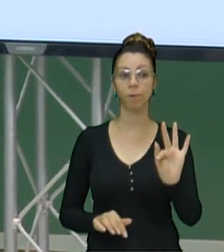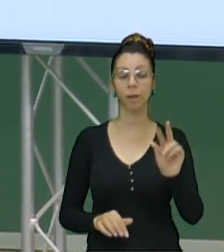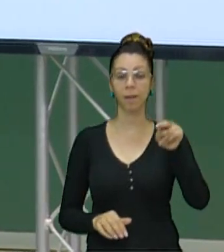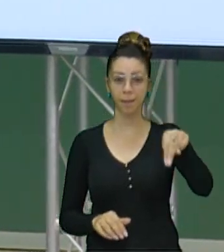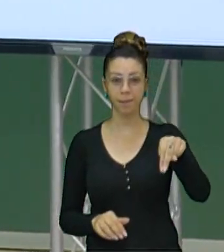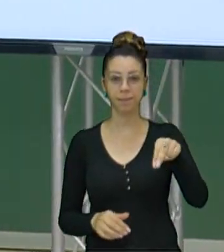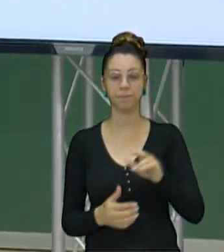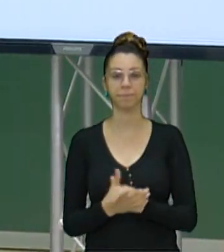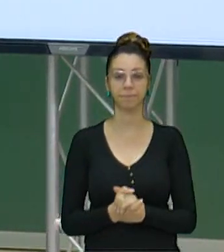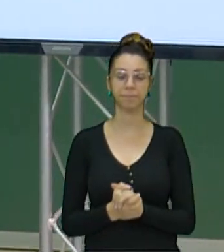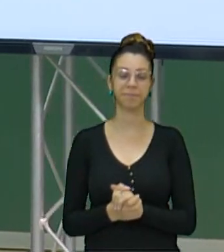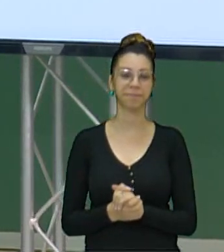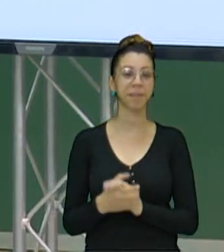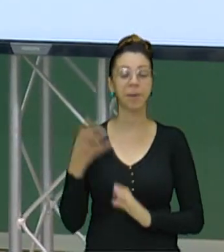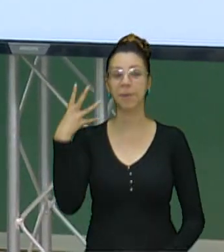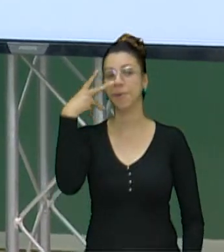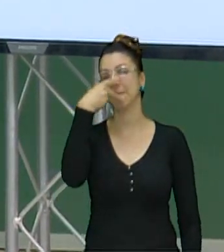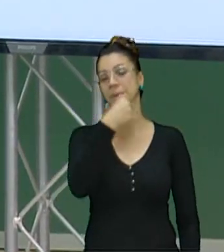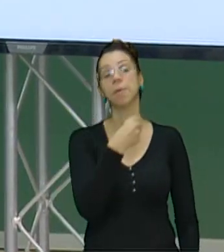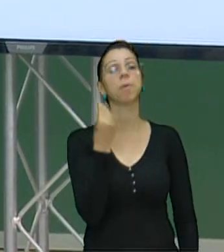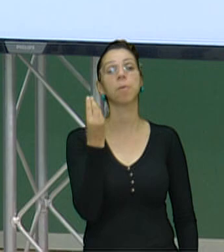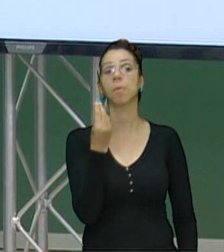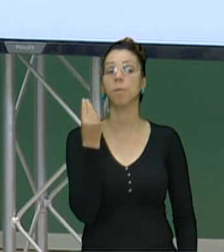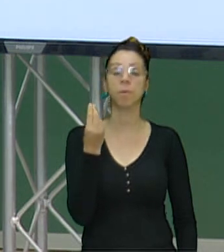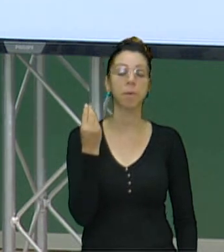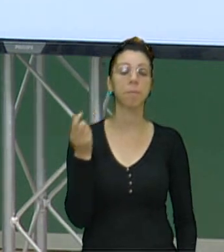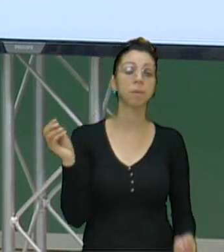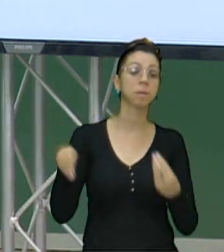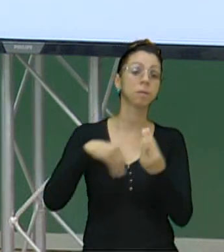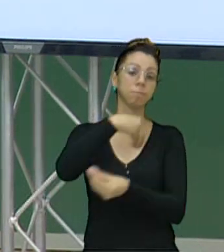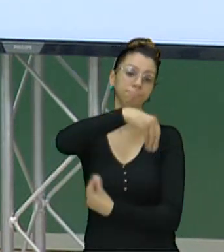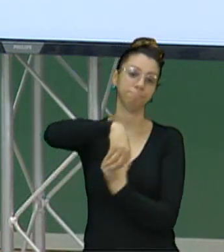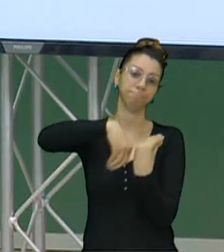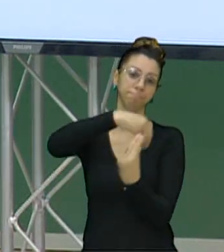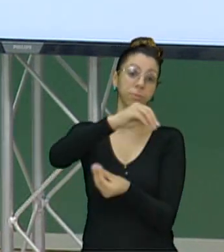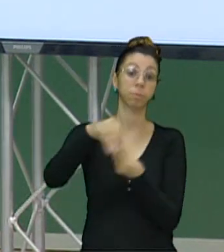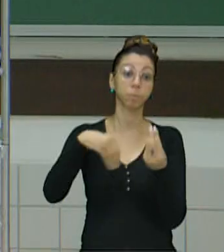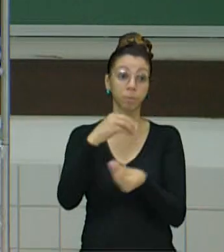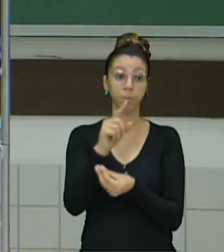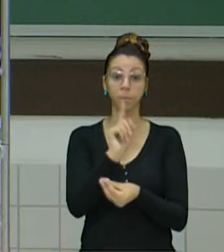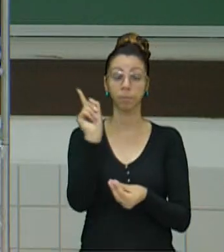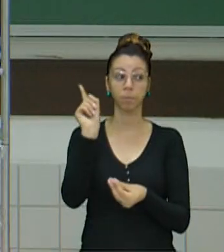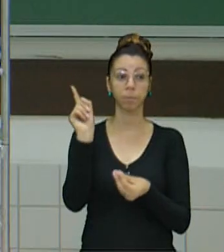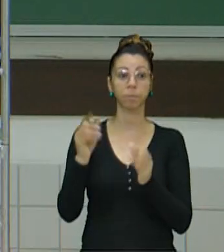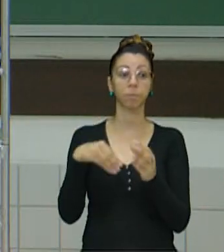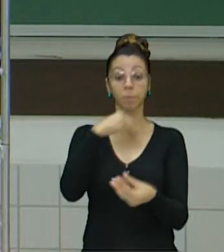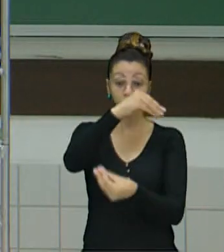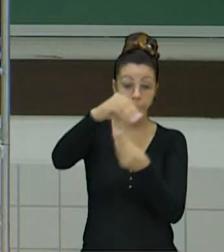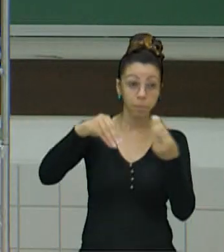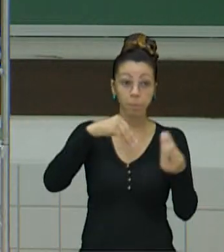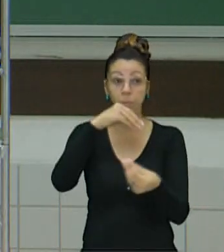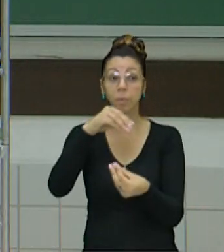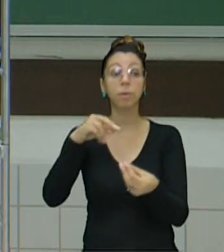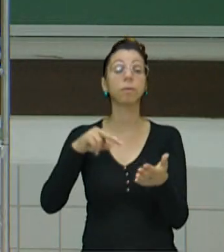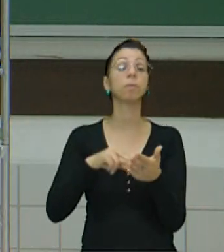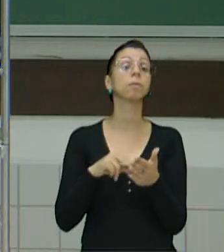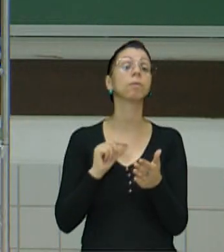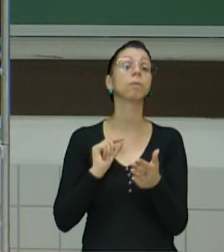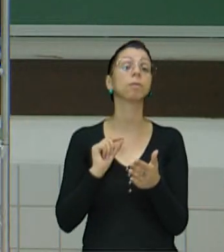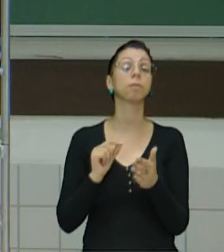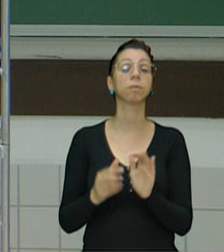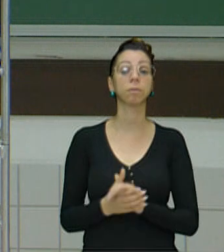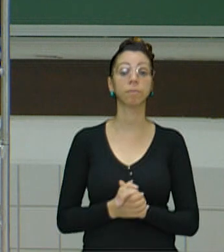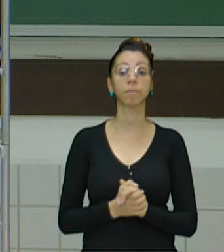certo? Olha que coisa linda aqui, ó. O que a gente vai fazer? Vai ter que dar uma misturada em tudo isso aqui, gente. Misturando tudo isso aí, o que nós temos? Olha aqui,